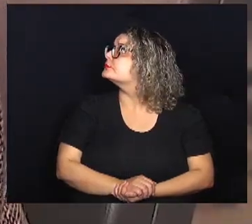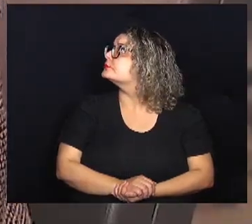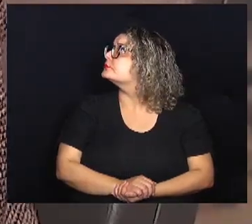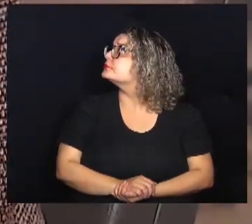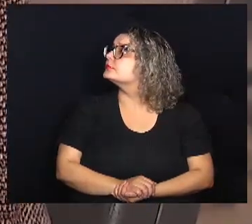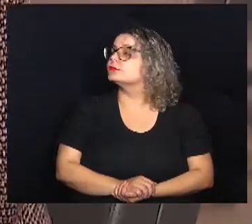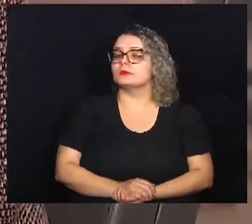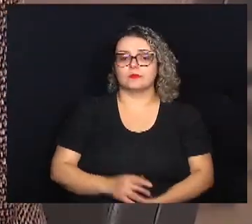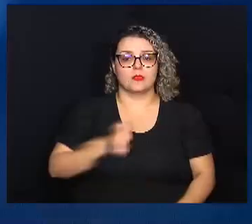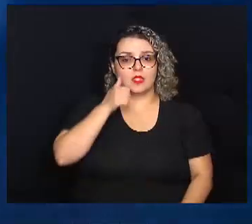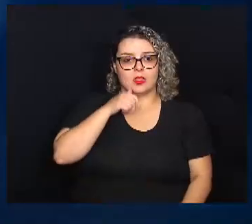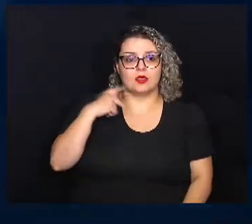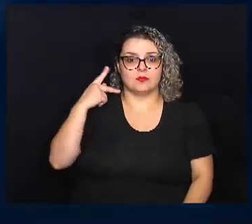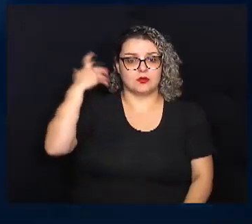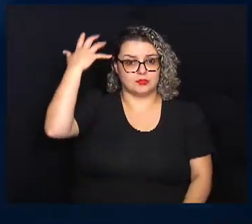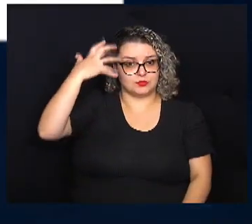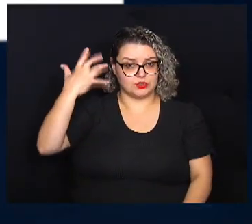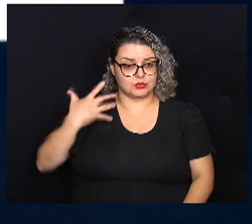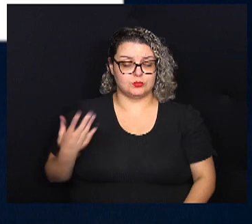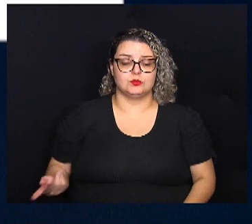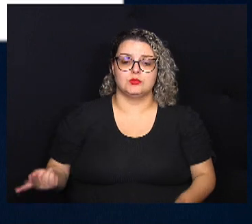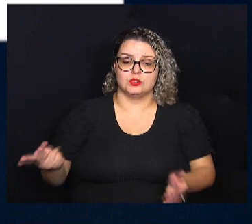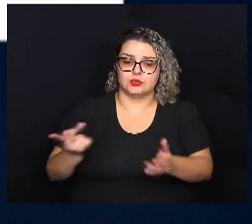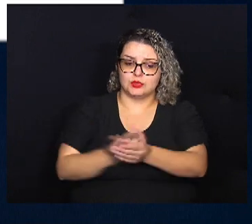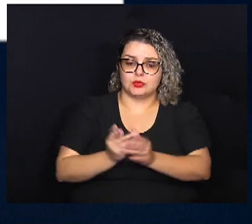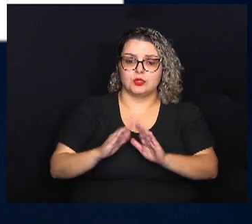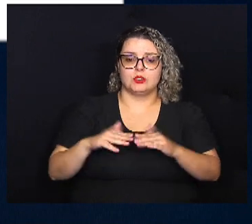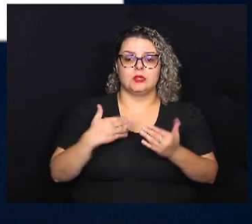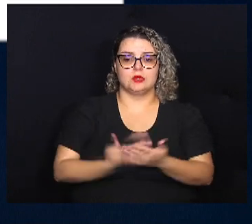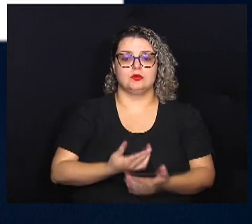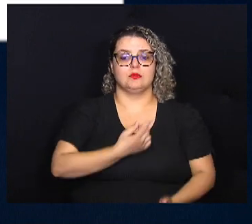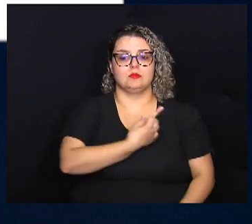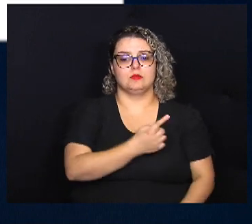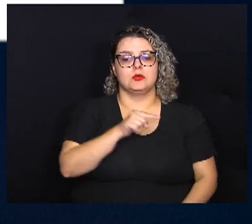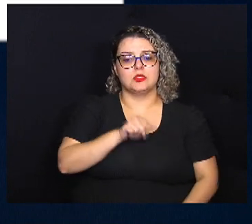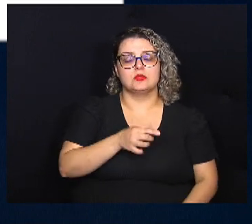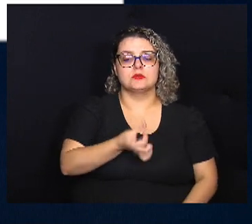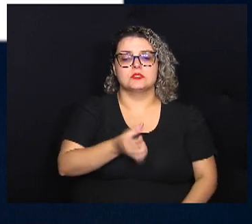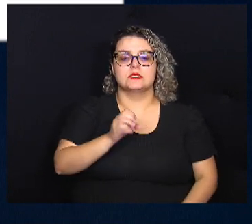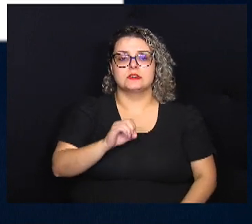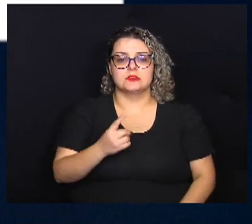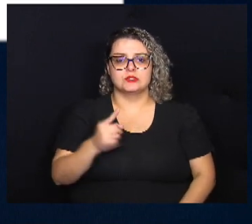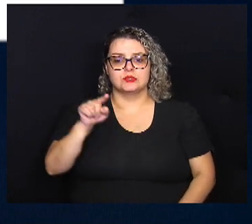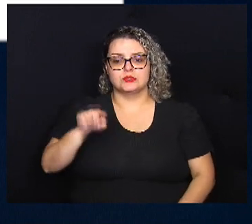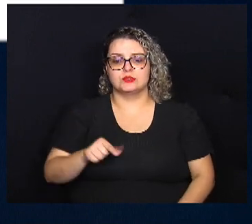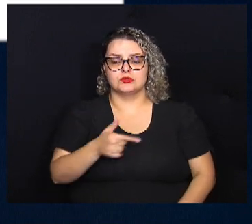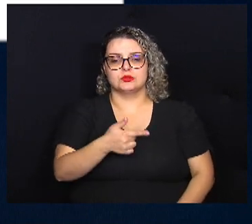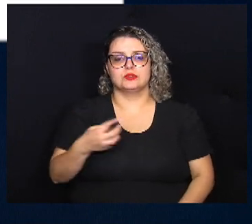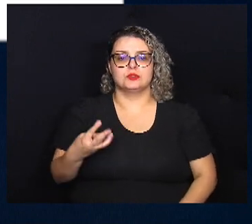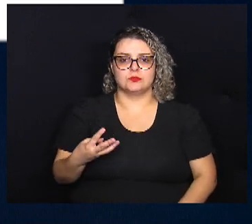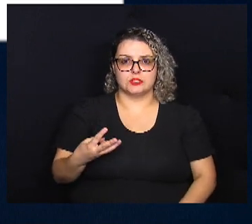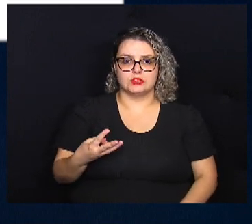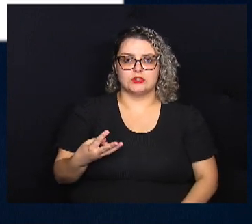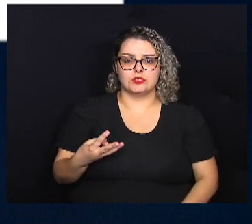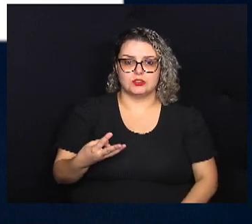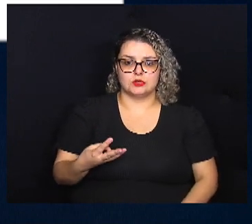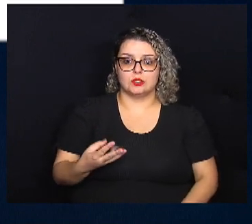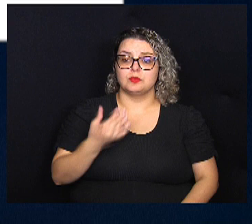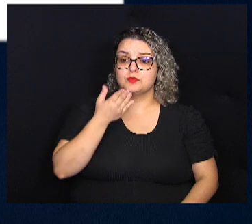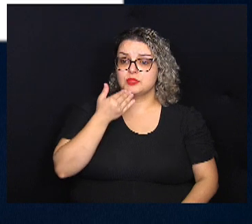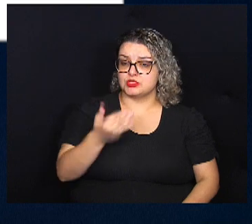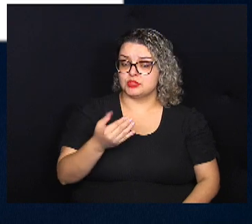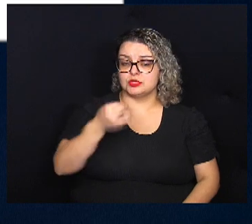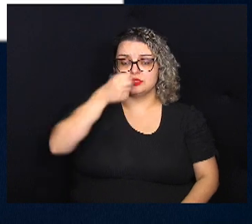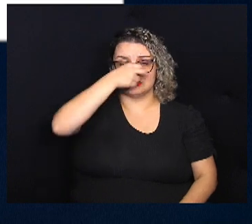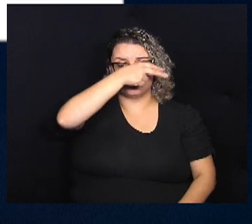A vereadora Guida Calisto protocolou o requerimento número 1601 de 2023, pedindo à